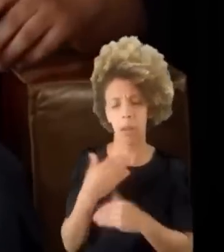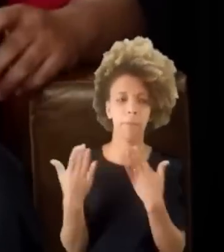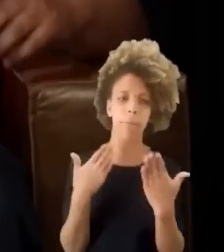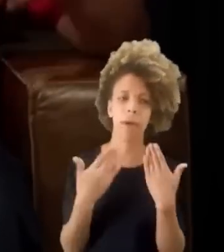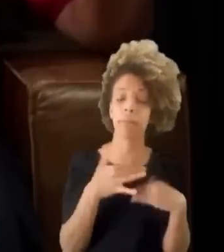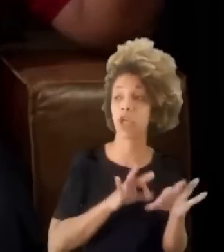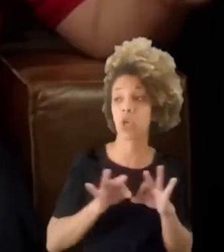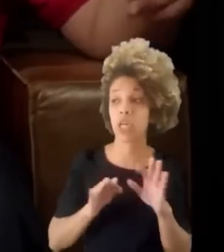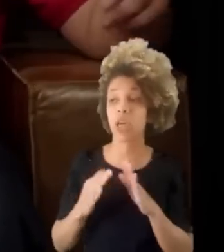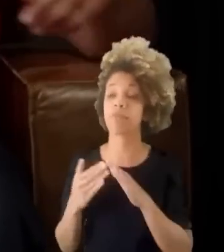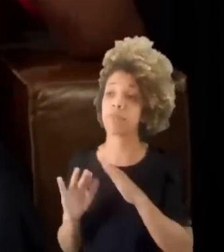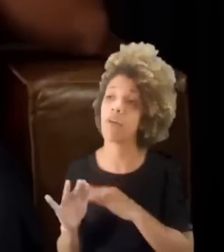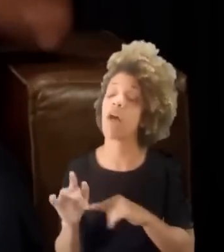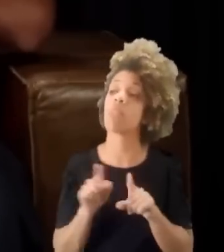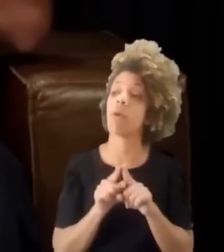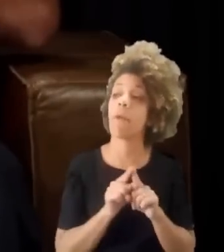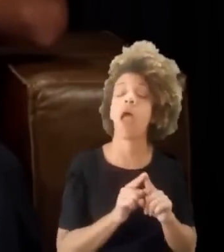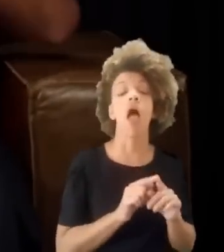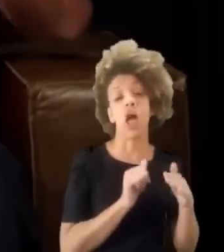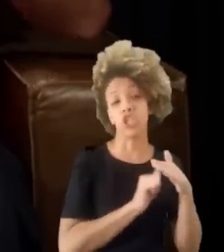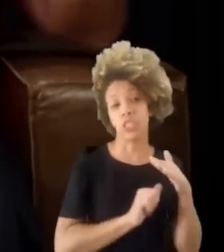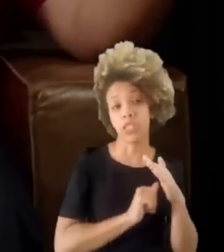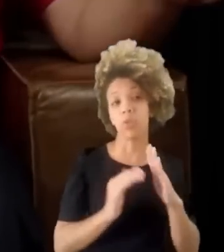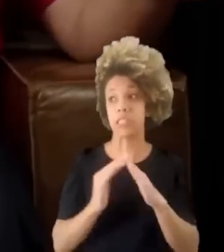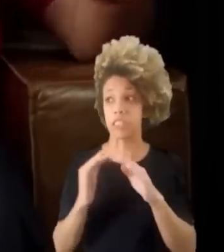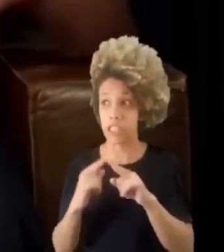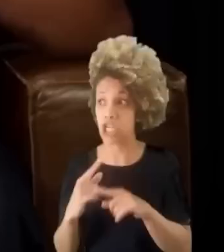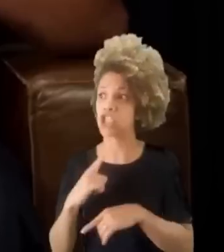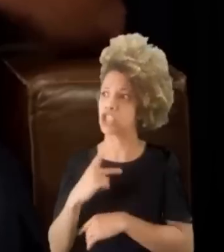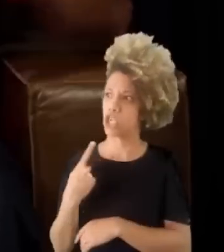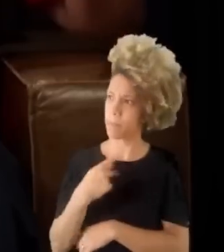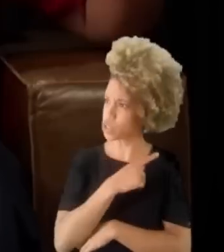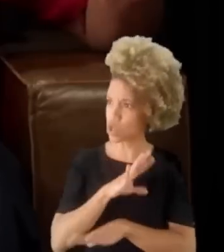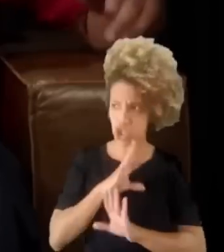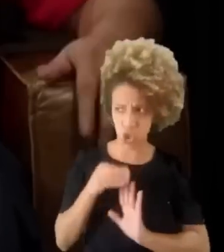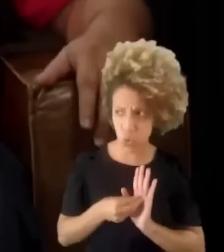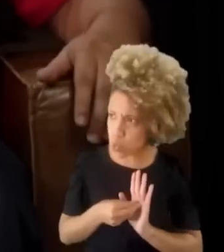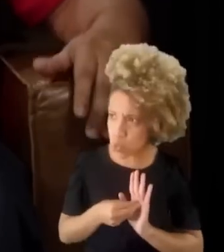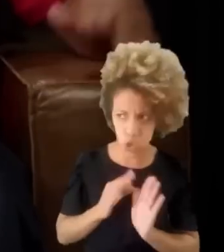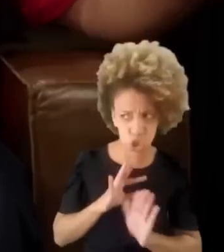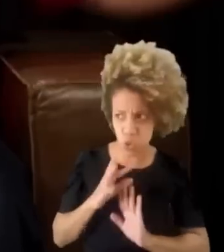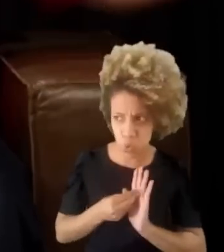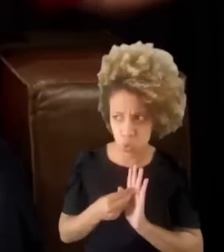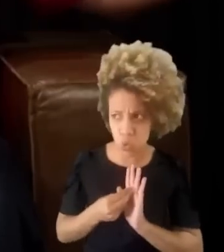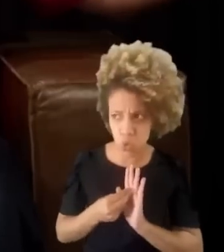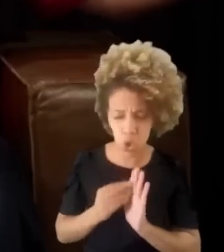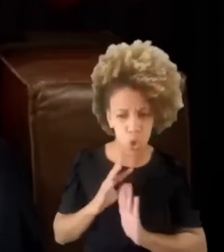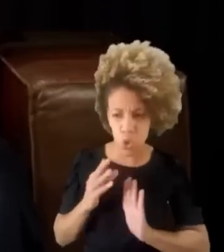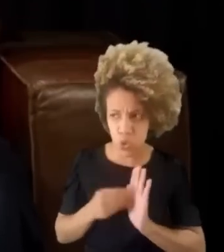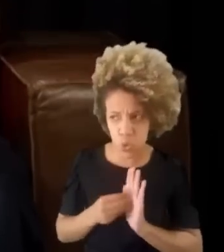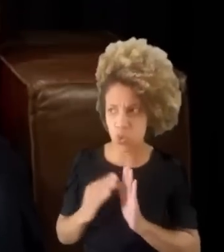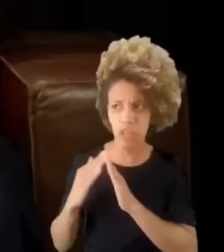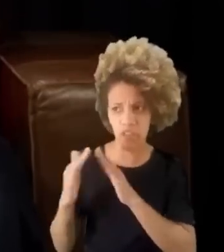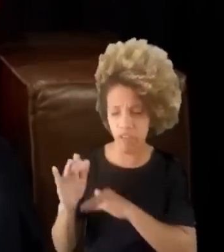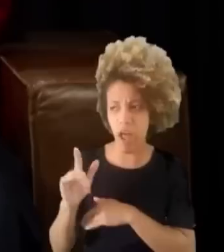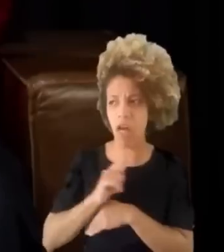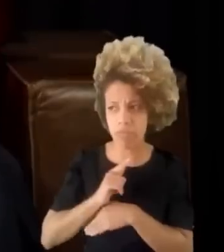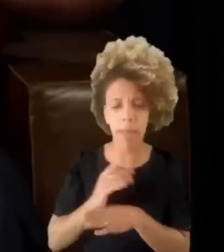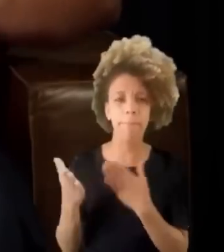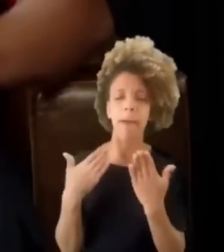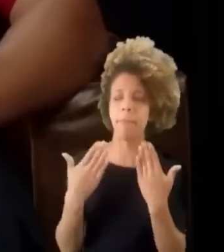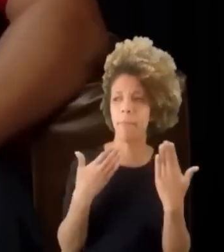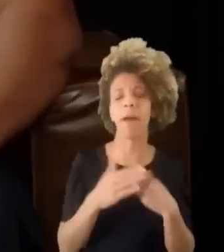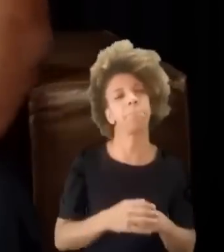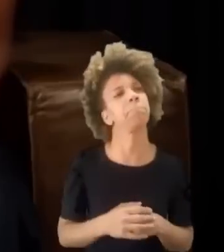dialogando com o pessoal aqui organizava as favela a associação de maroador igreja tinha pastor tinha tudo tinha tudo tudo que a favela tem tinha